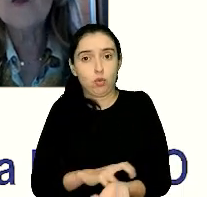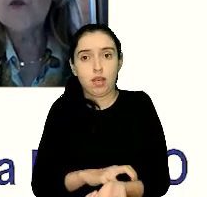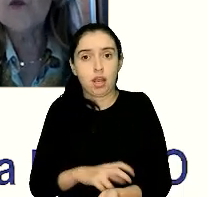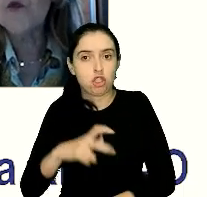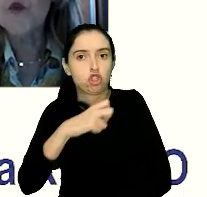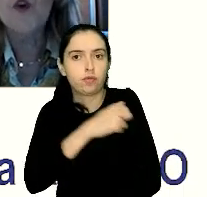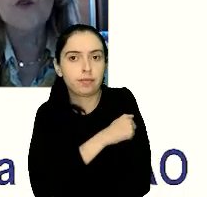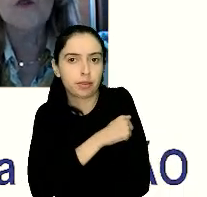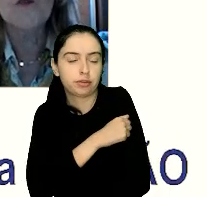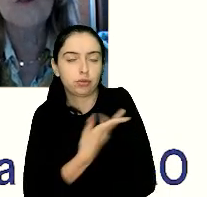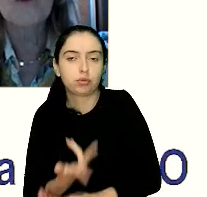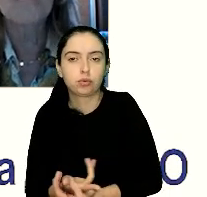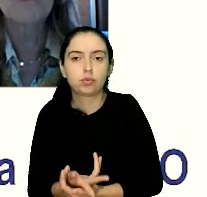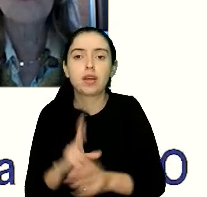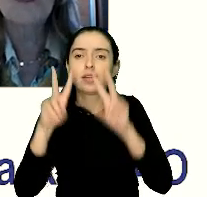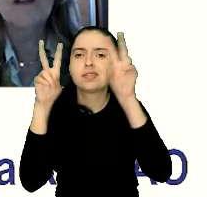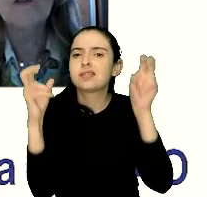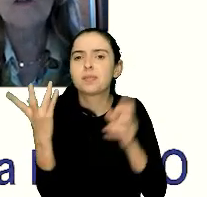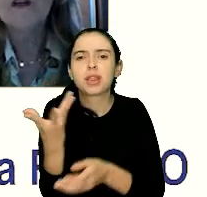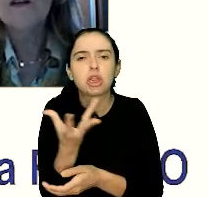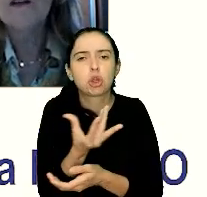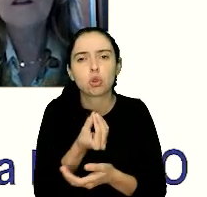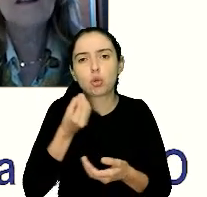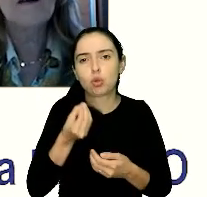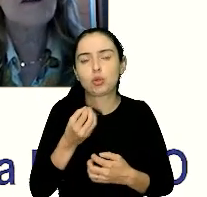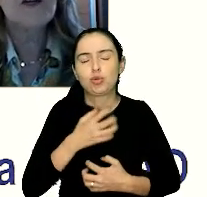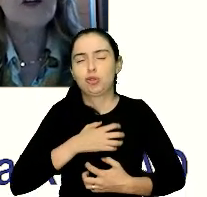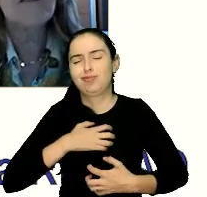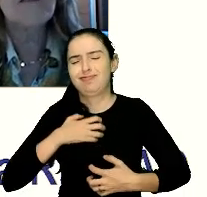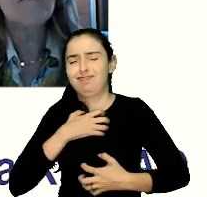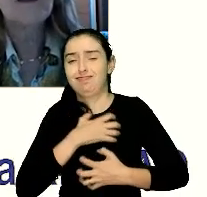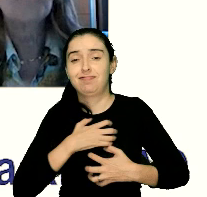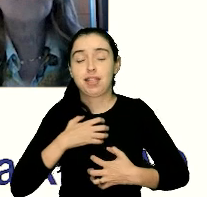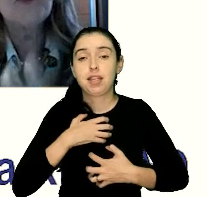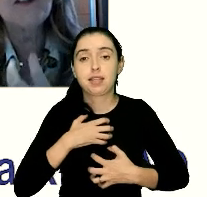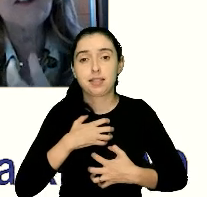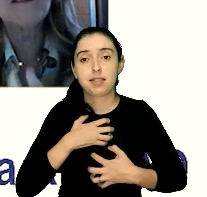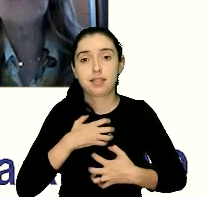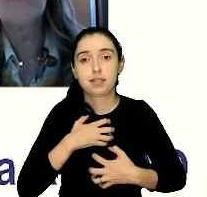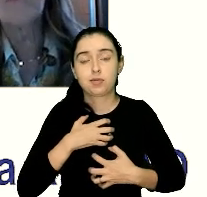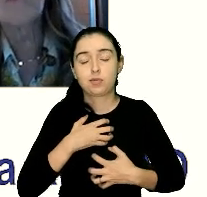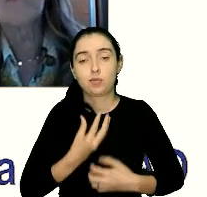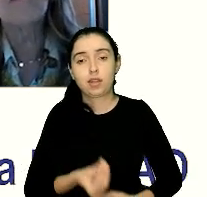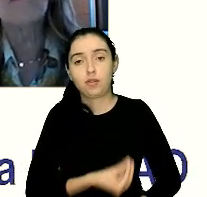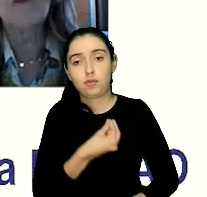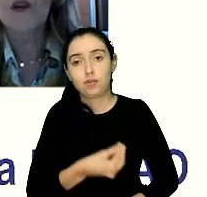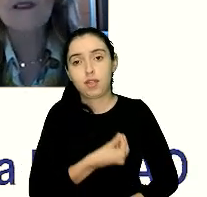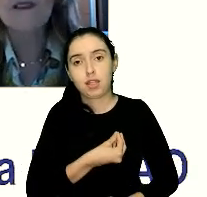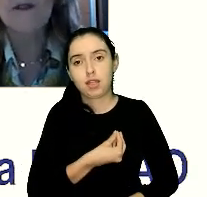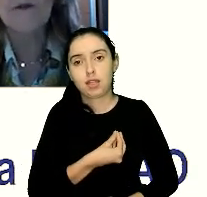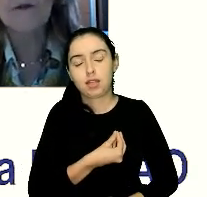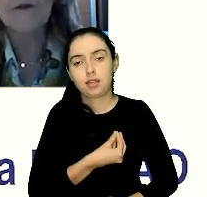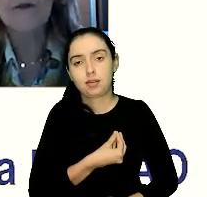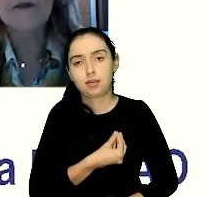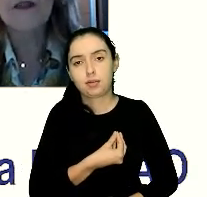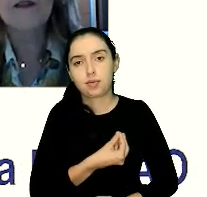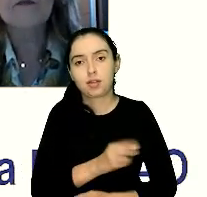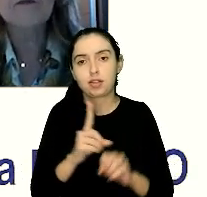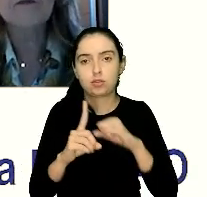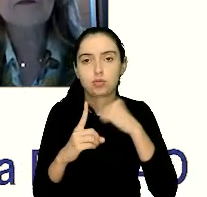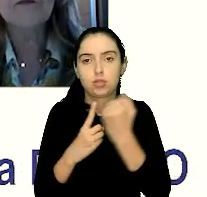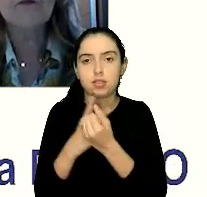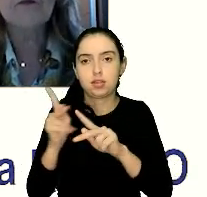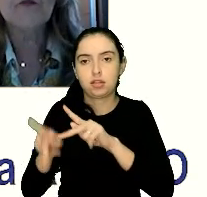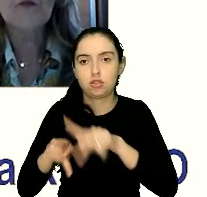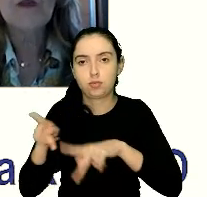Então, esses assuntos todos, né, mexeram e ainda mexem muitíssimo com a população.